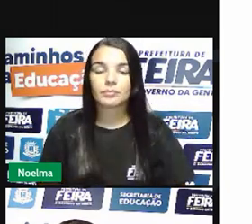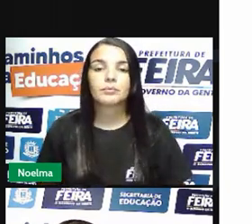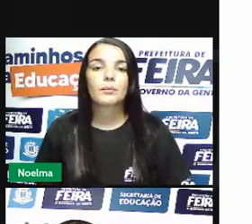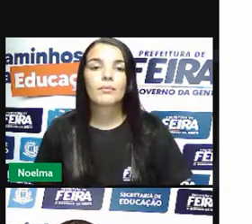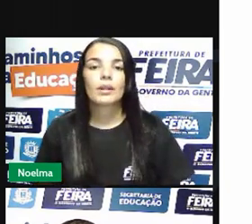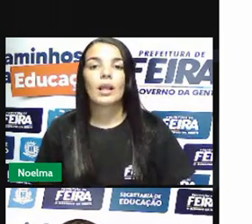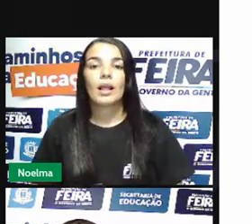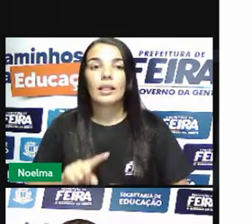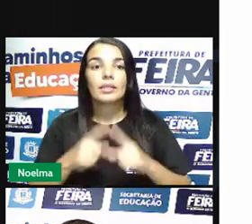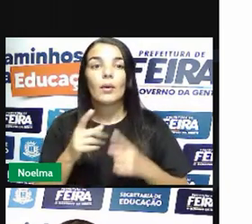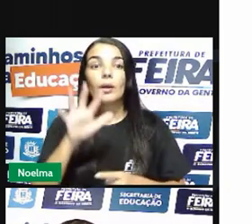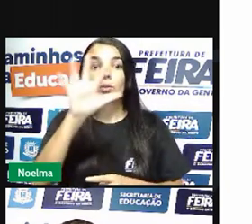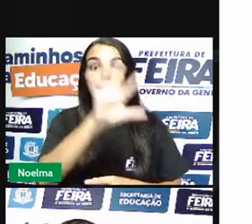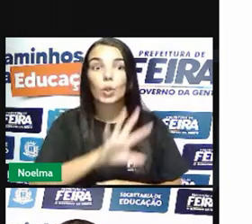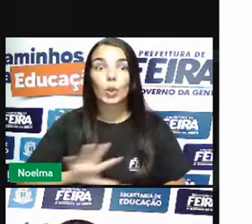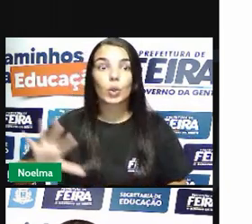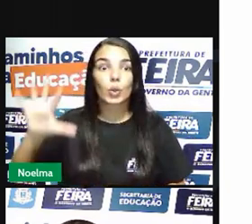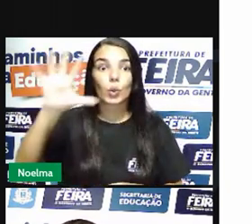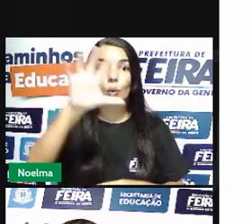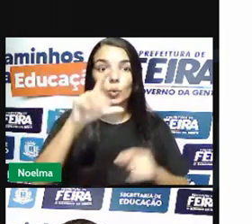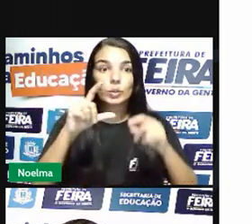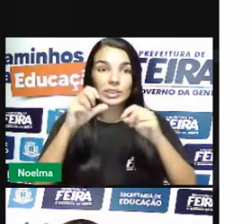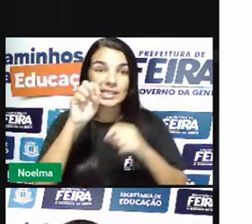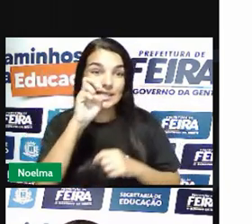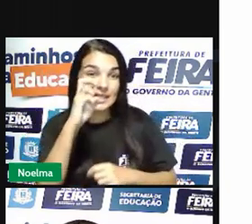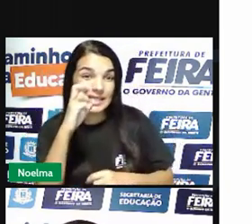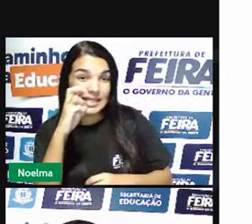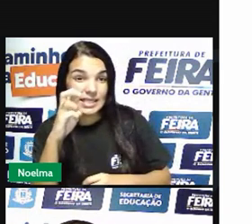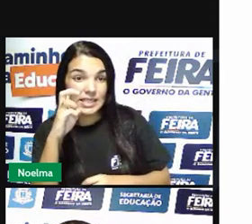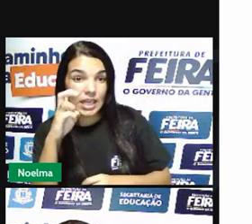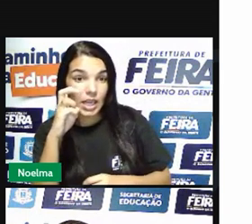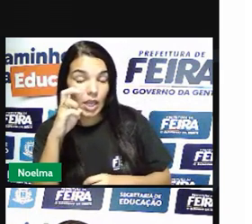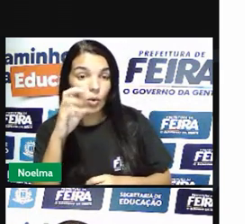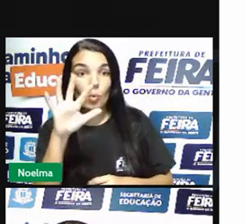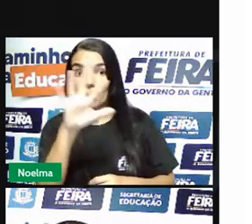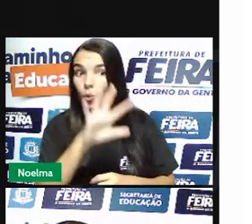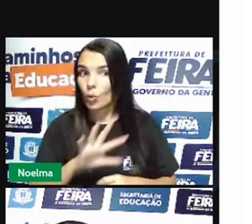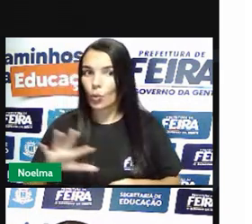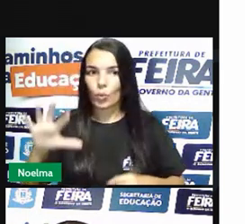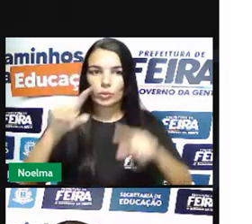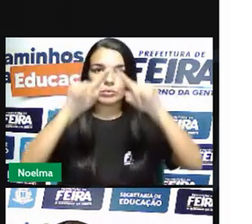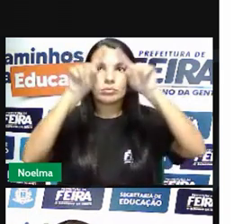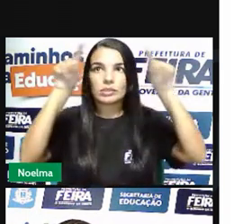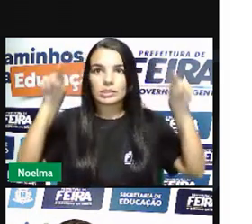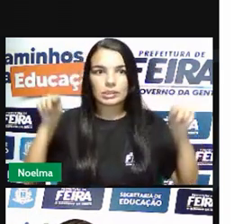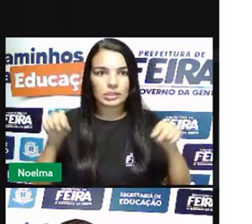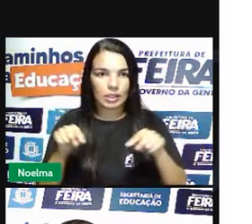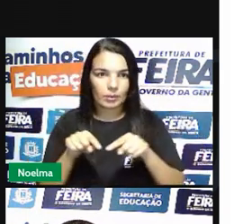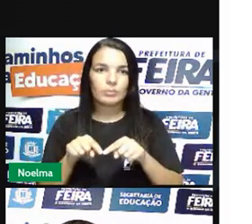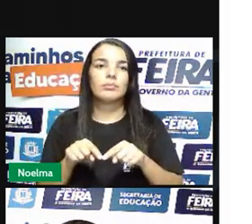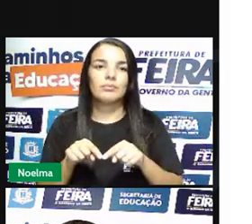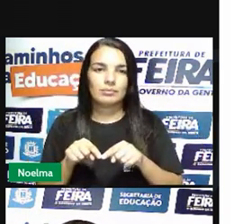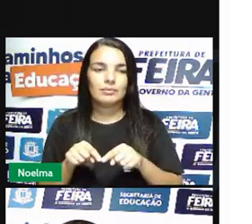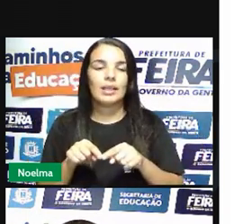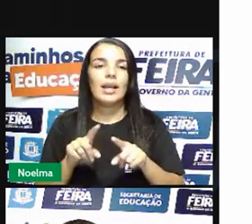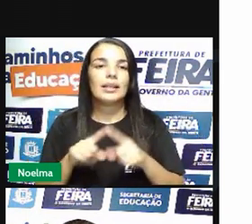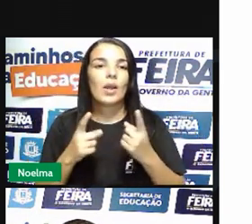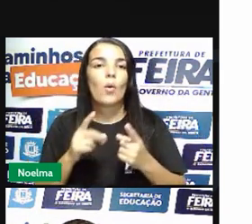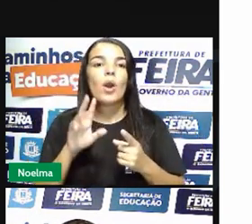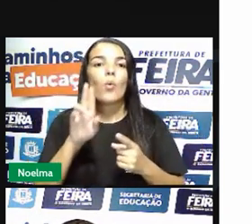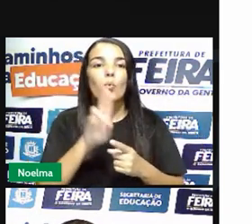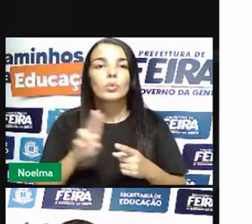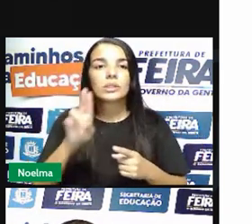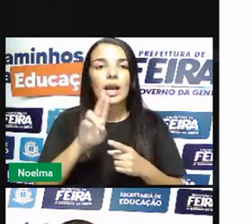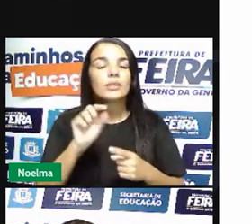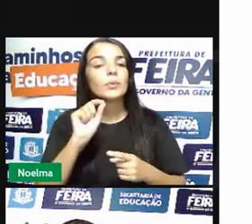e o todo são cinco triângulos são cinco passos e é o denominador e a parte colorida